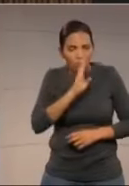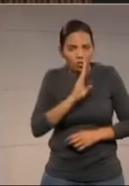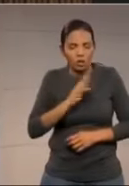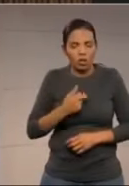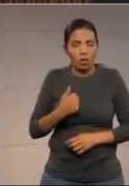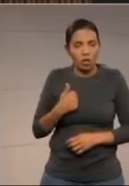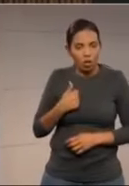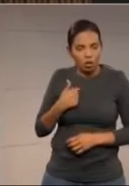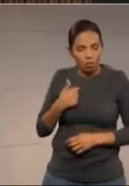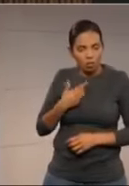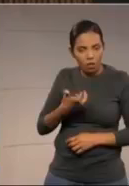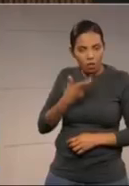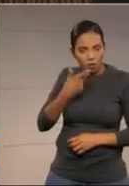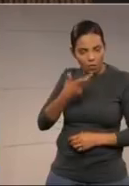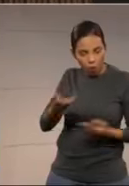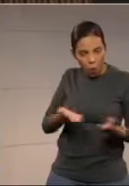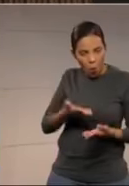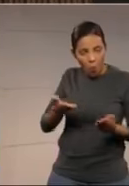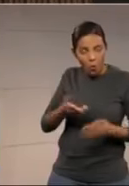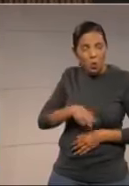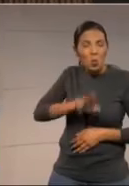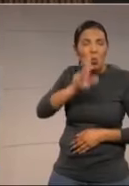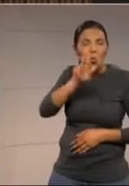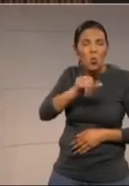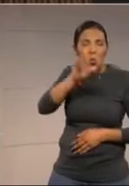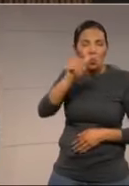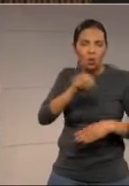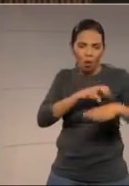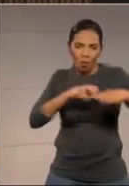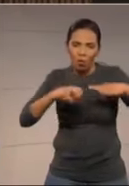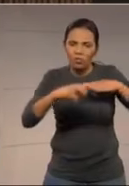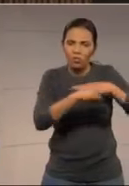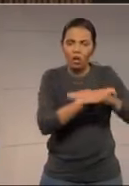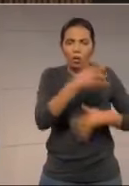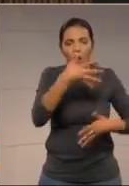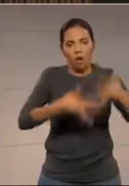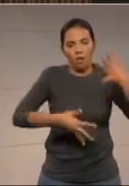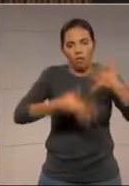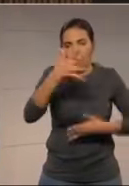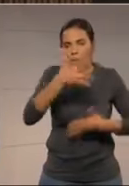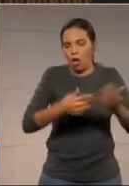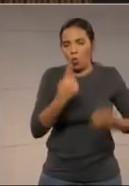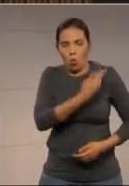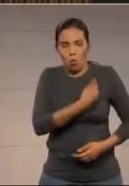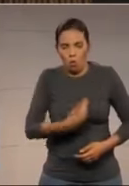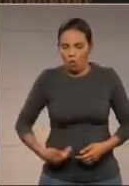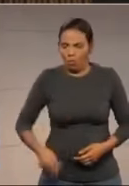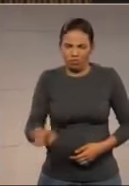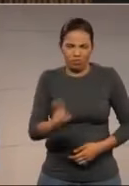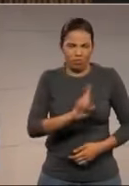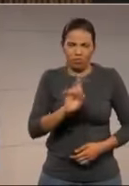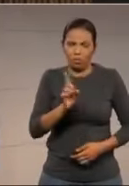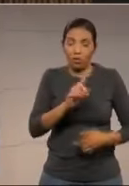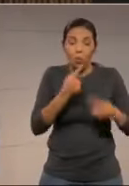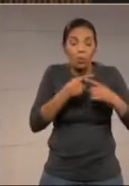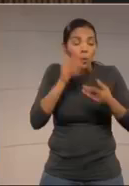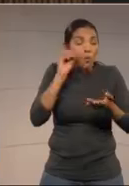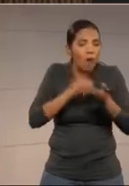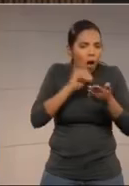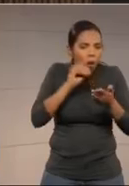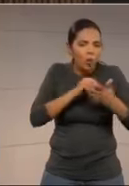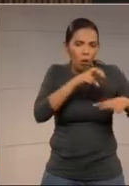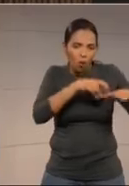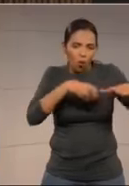um conselho de política pública atrapalha um governo. Pelo contrário, a sua inexistência, sim, pode fazer com que um governo